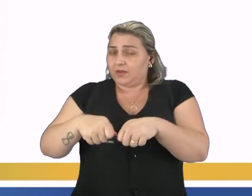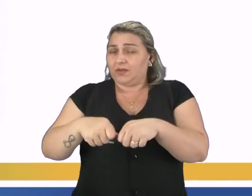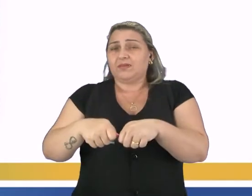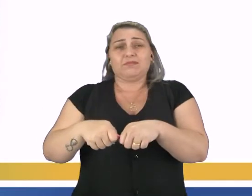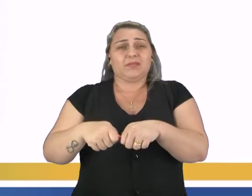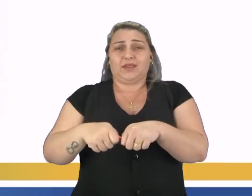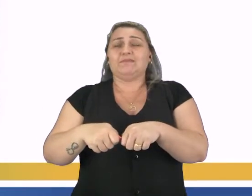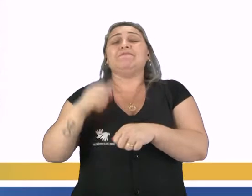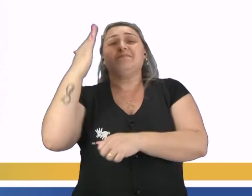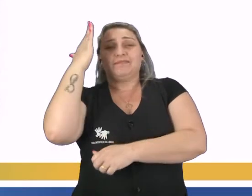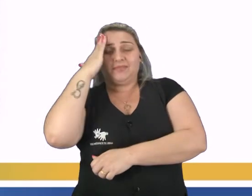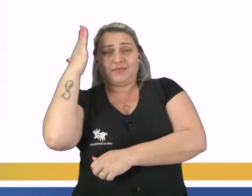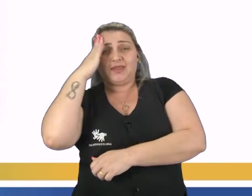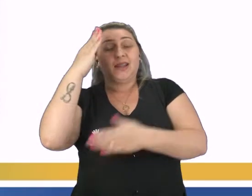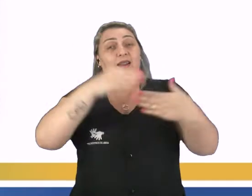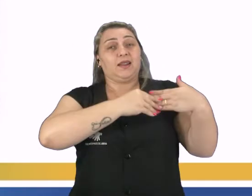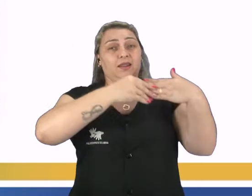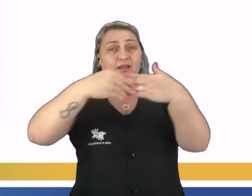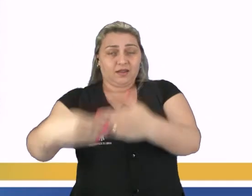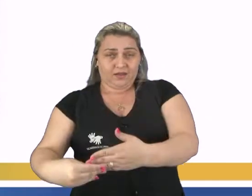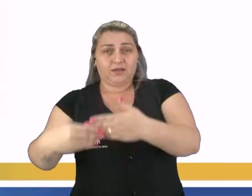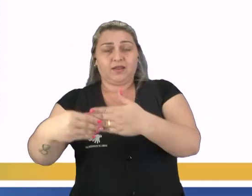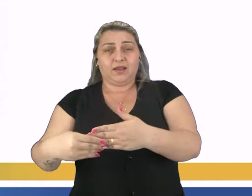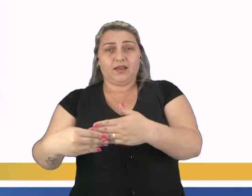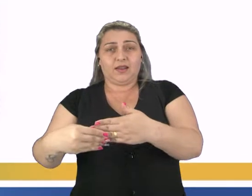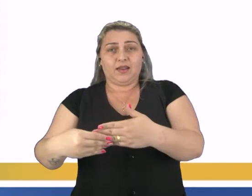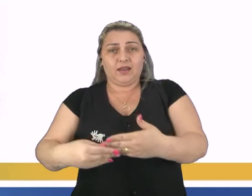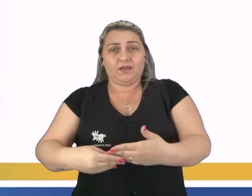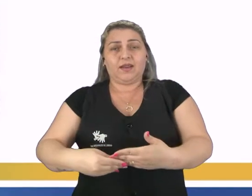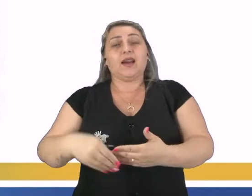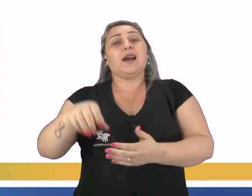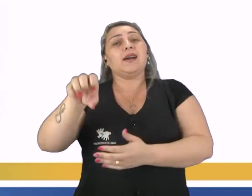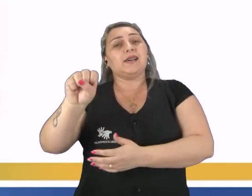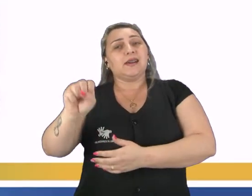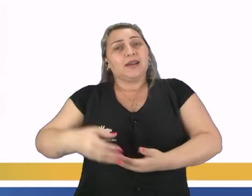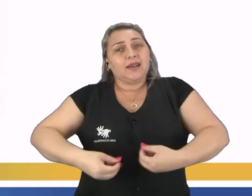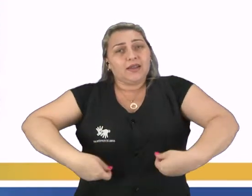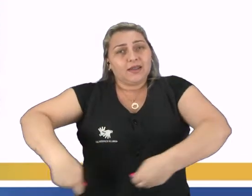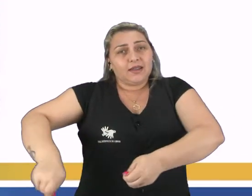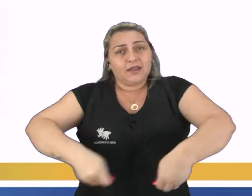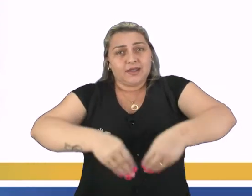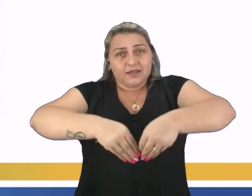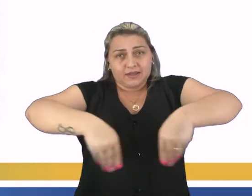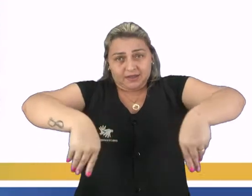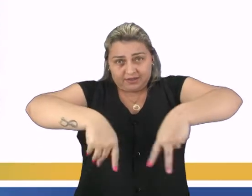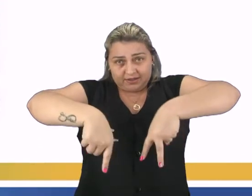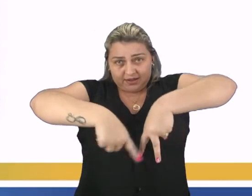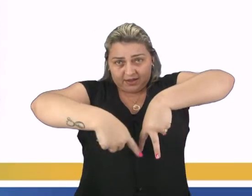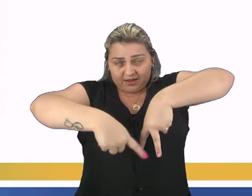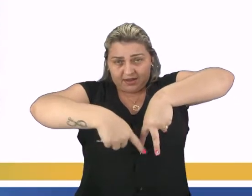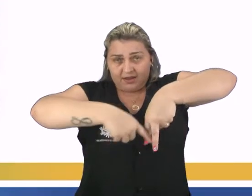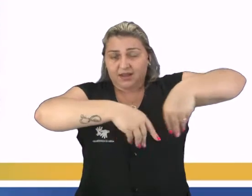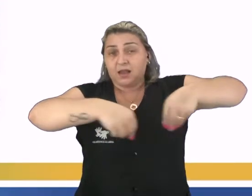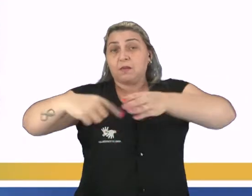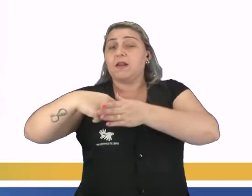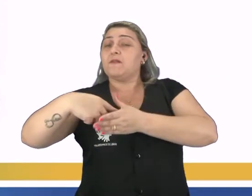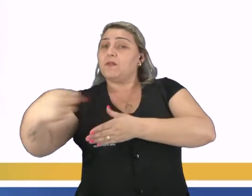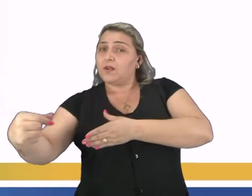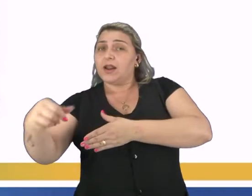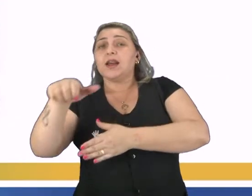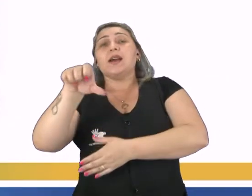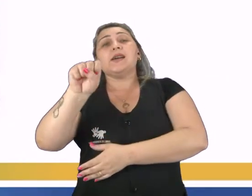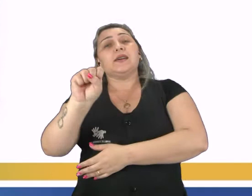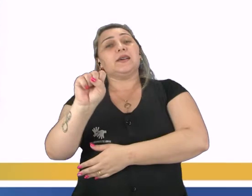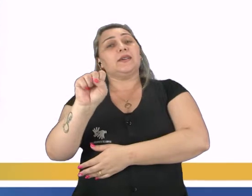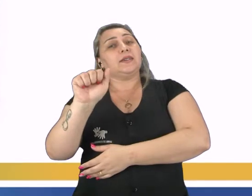era? Entendi. Levar a saia para fora. Saia para fora. Gente, sair já significa que